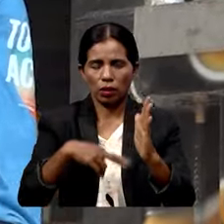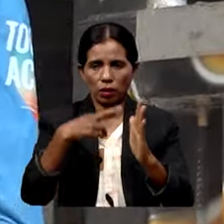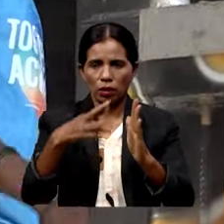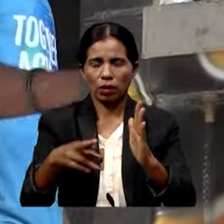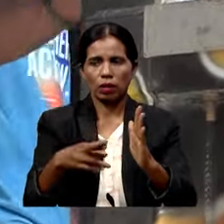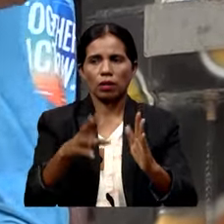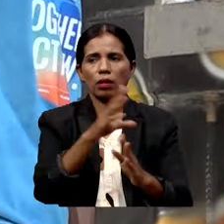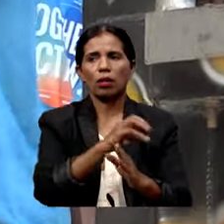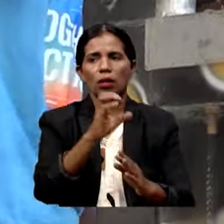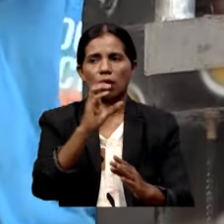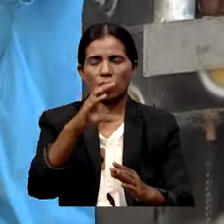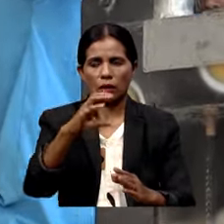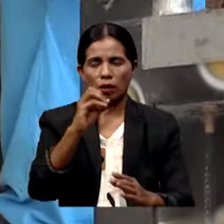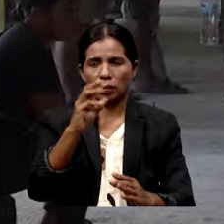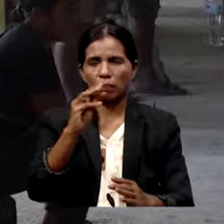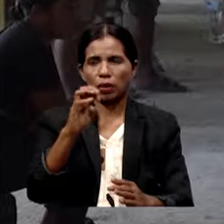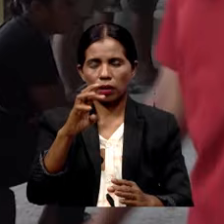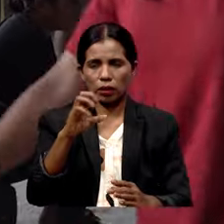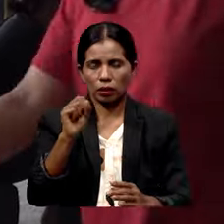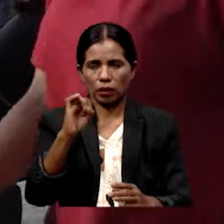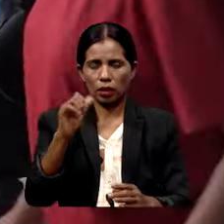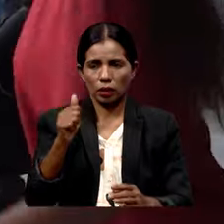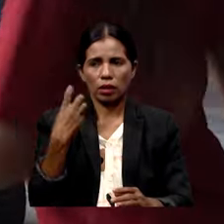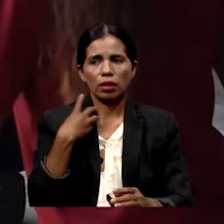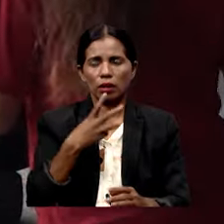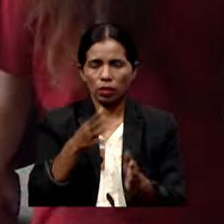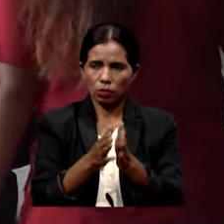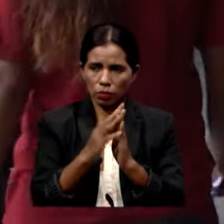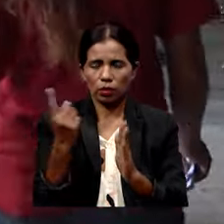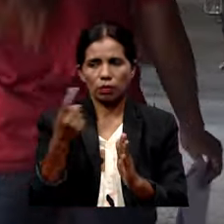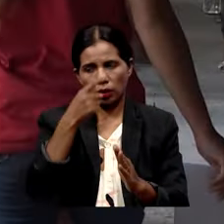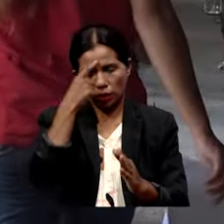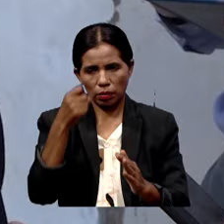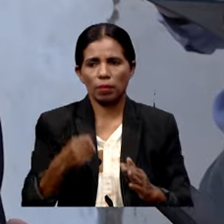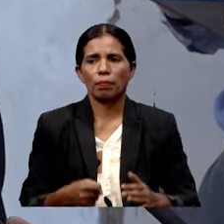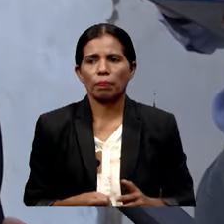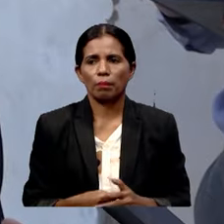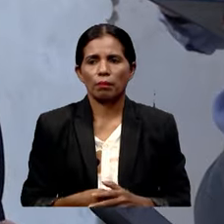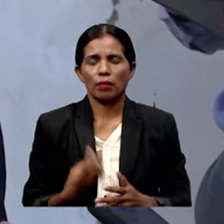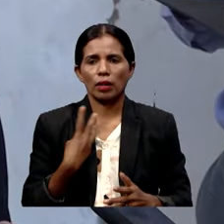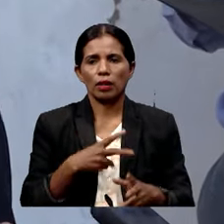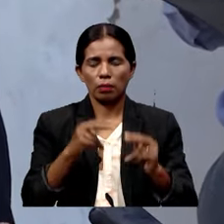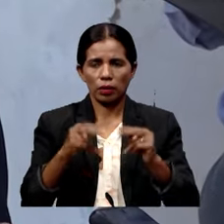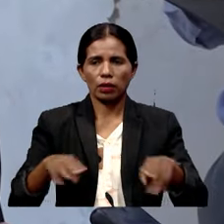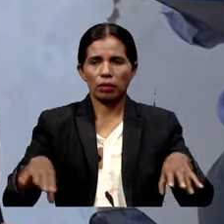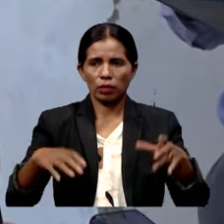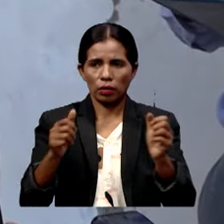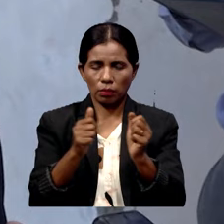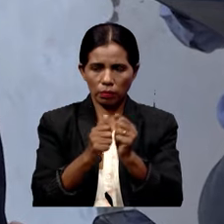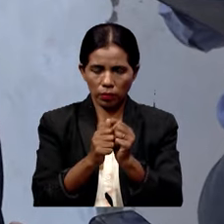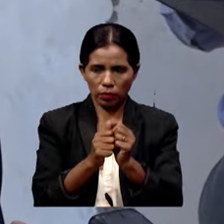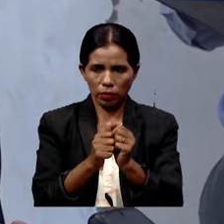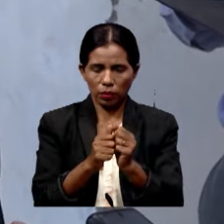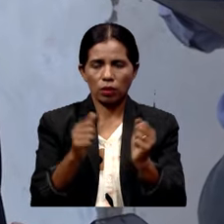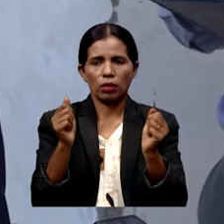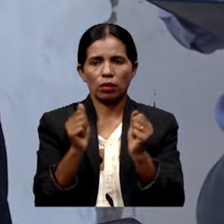comercial para ita avisa na fating. Ya, tambah nema kita precisa ia cooperação ya, colaboração